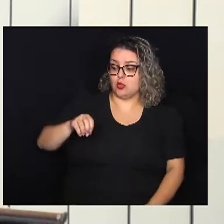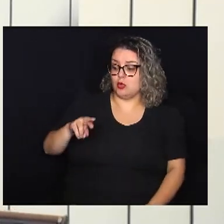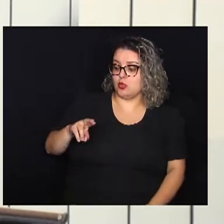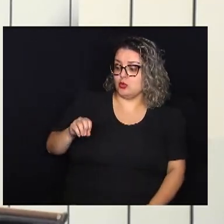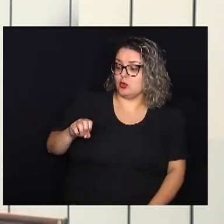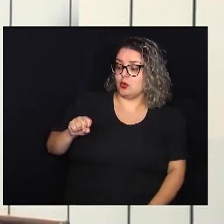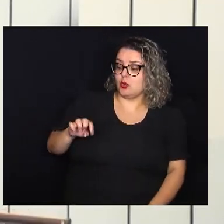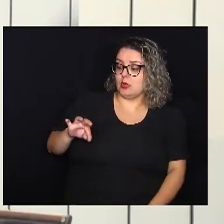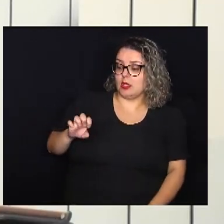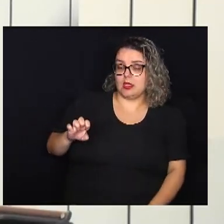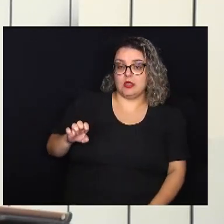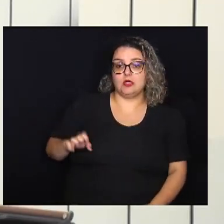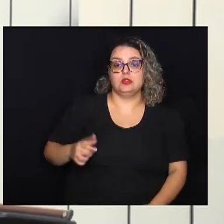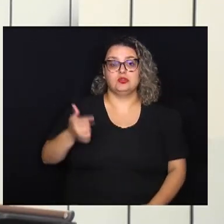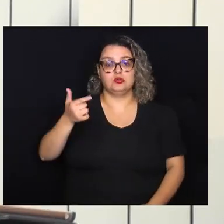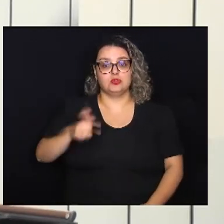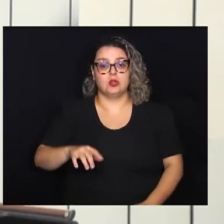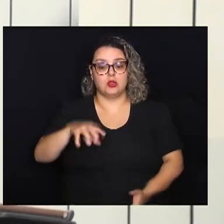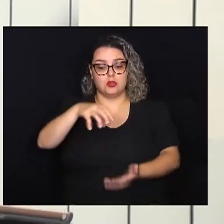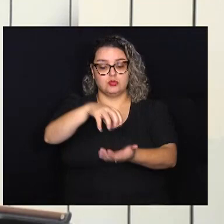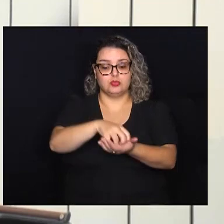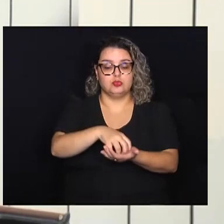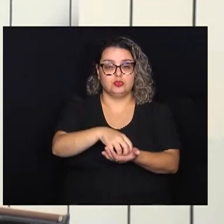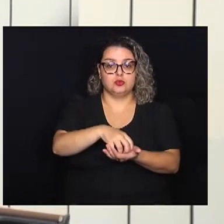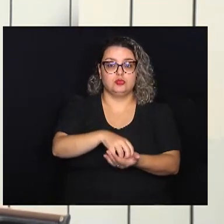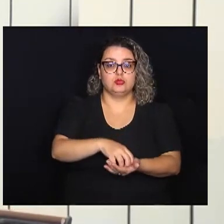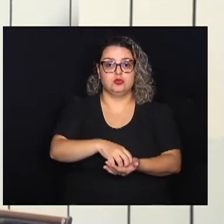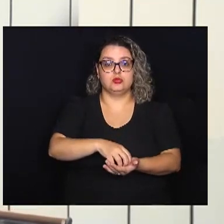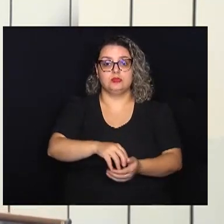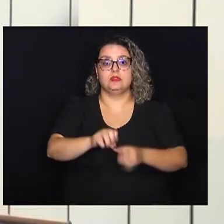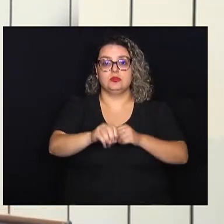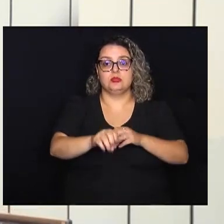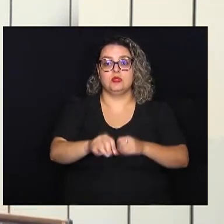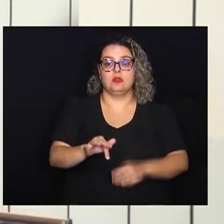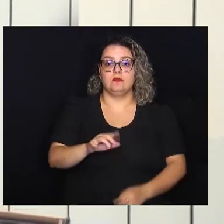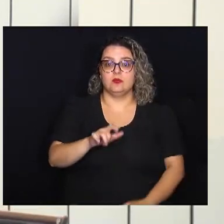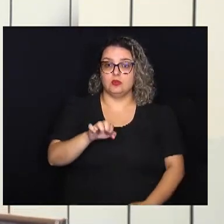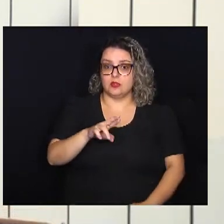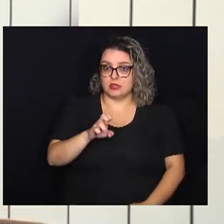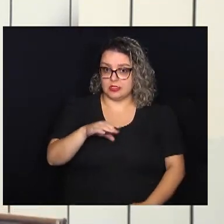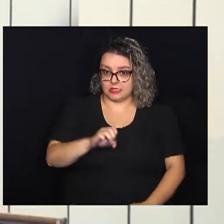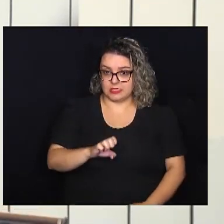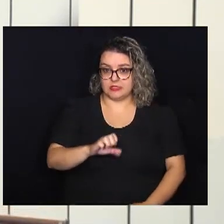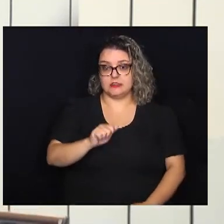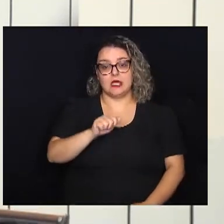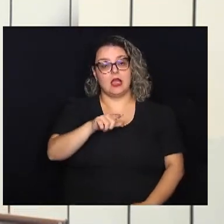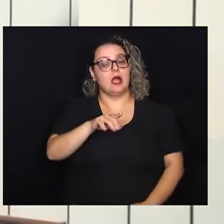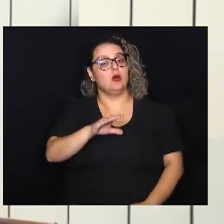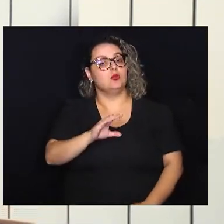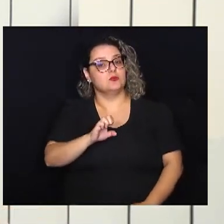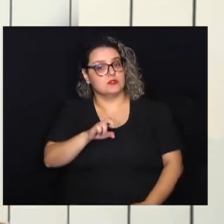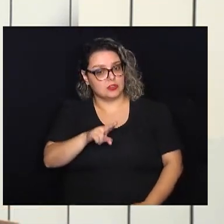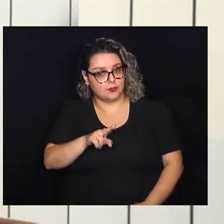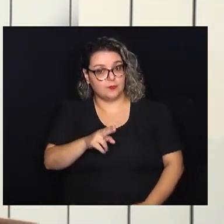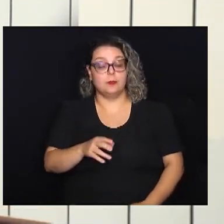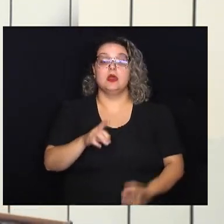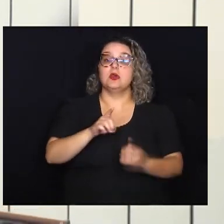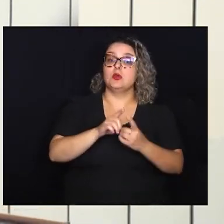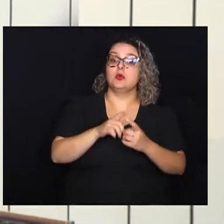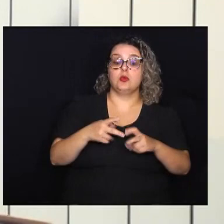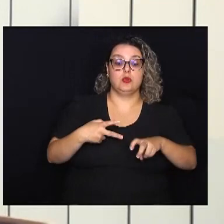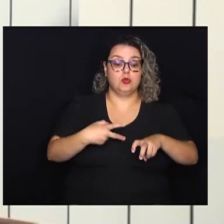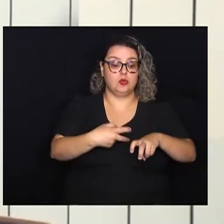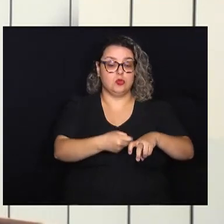fica instalada no Centro Educacional Unificado Florence mestre ao seu para consulta vacinação